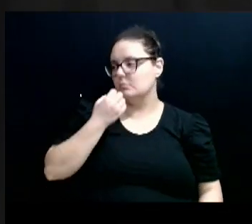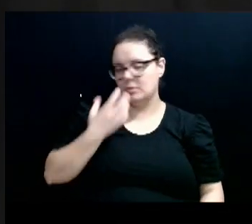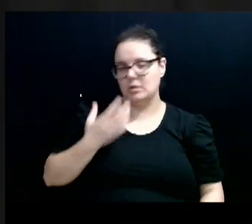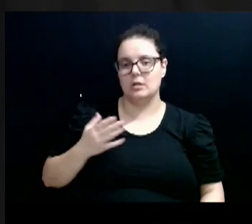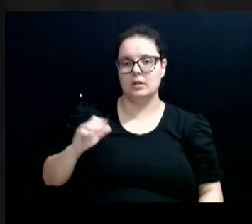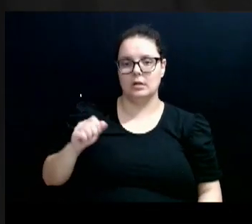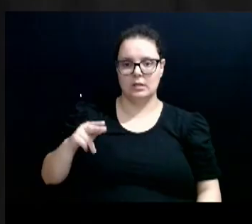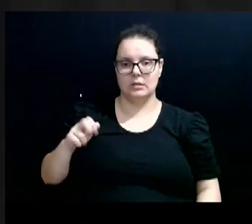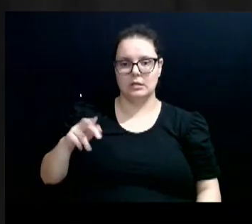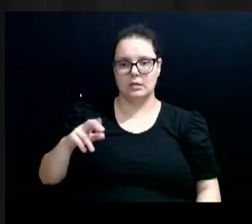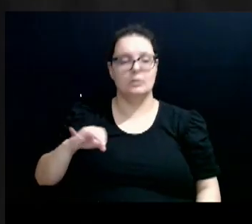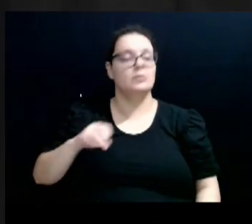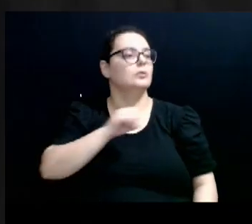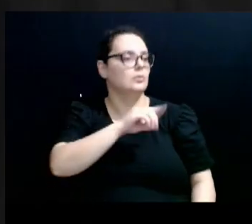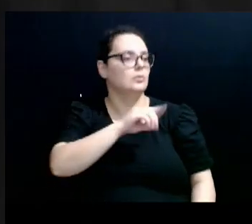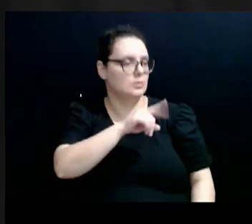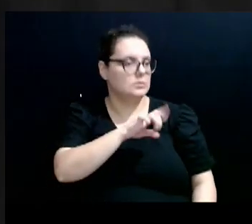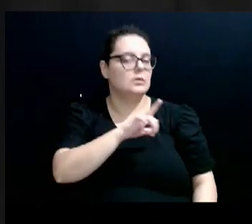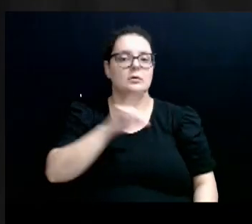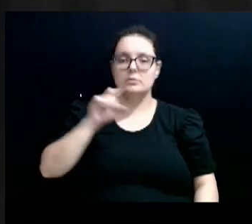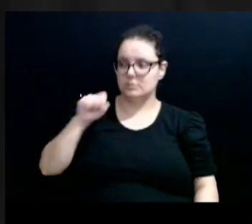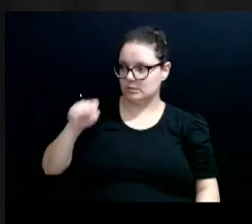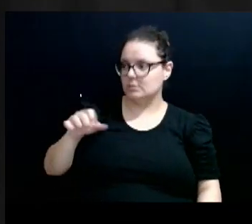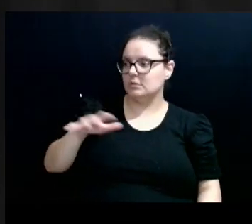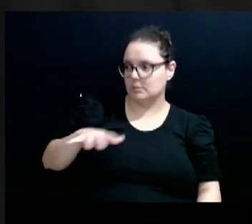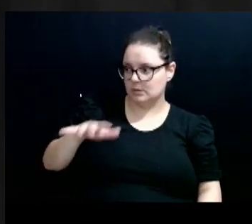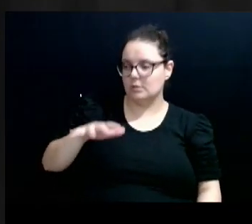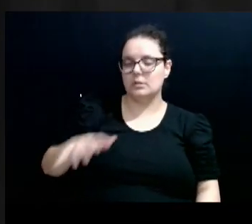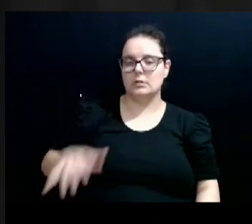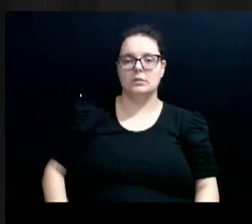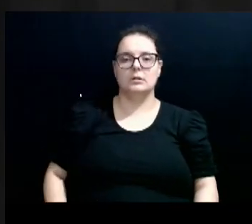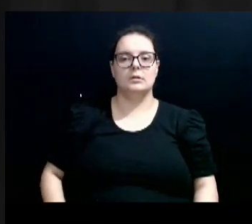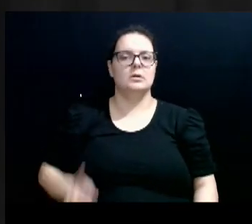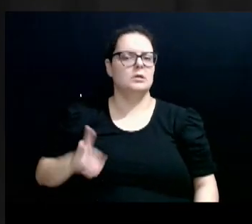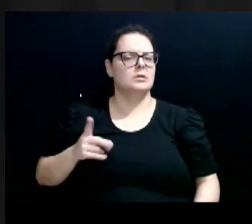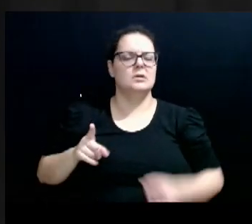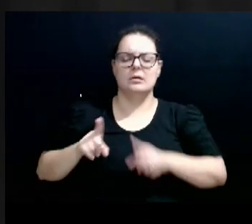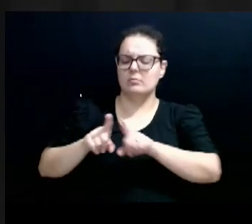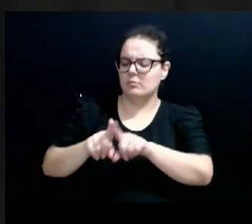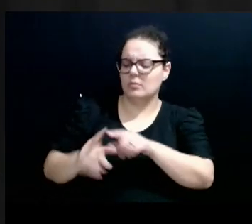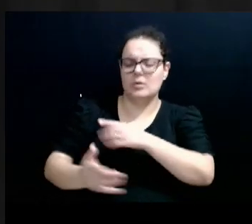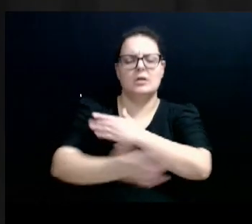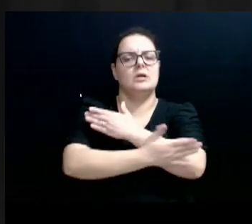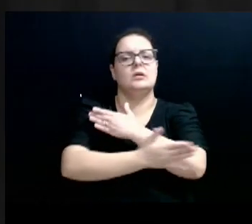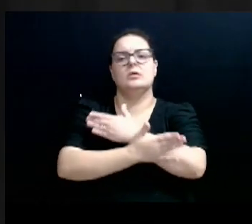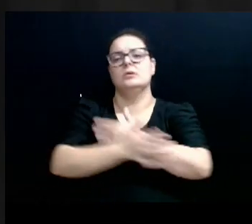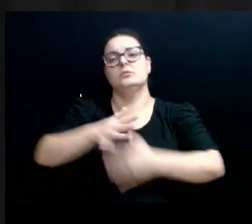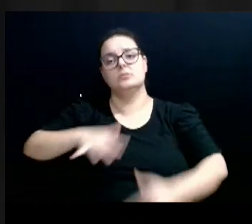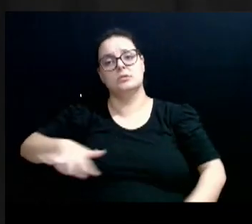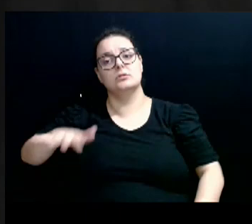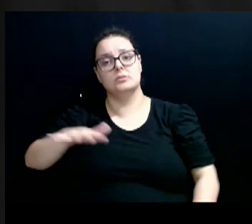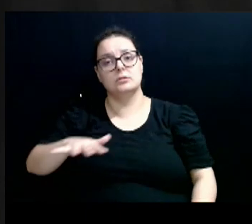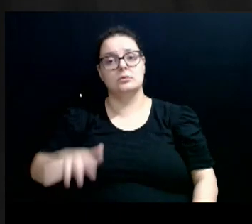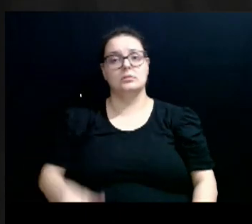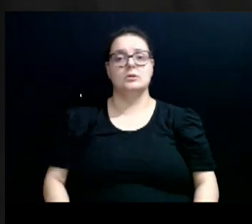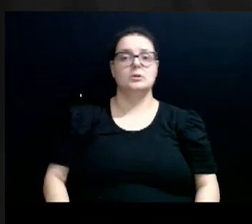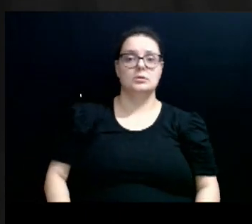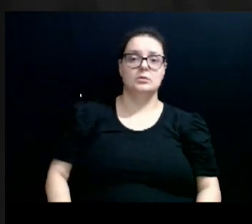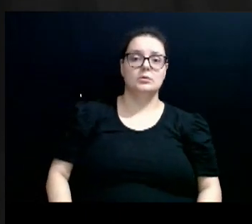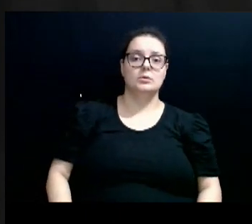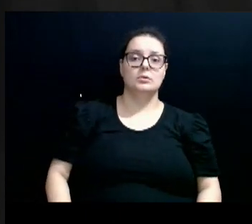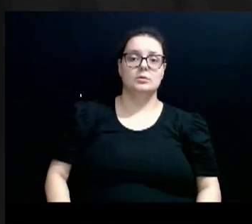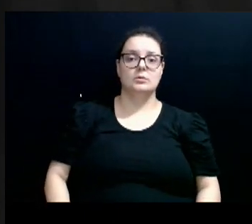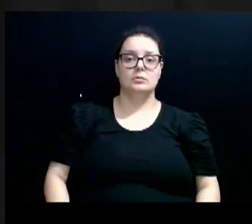Oziel, que é daquela região. Ele sempre foi muito parceiro, nos ajudou muito ali, né, naquela região. Mas